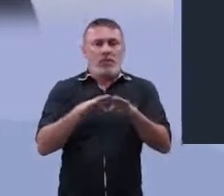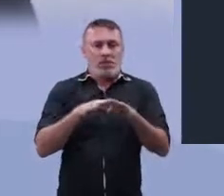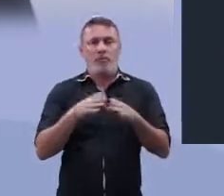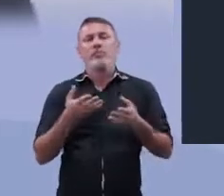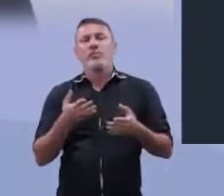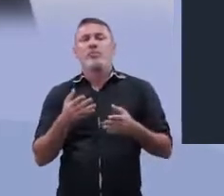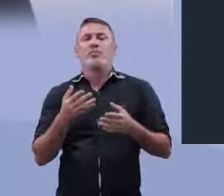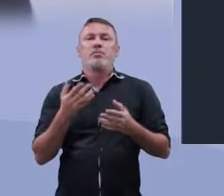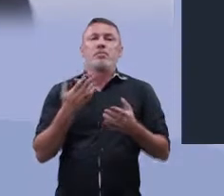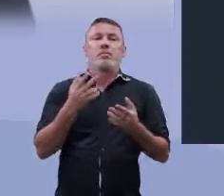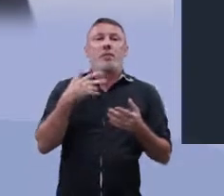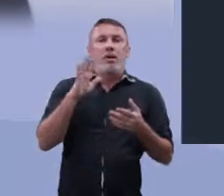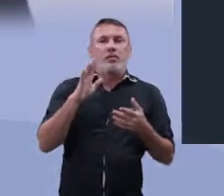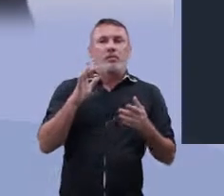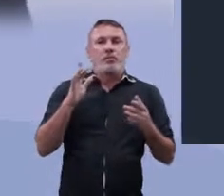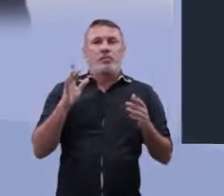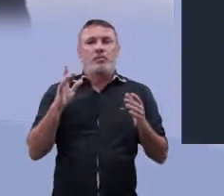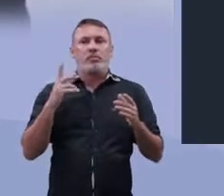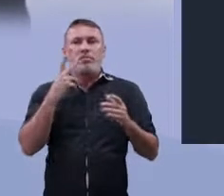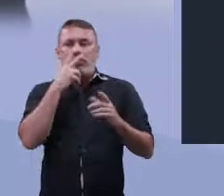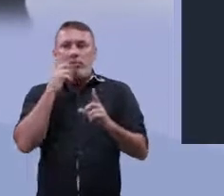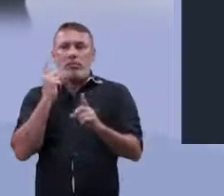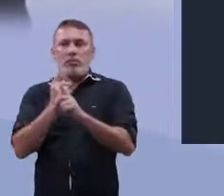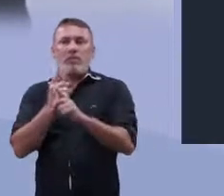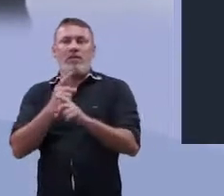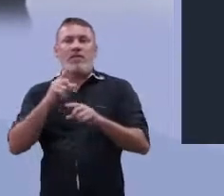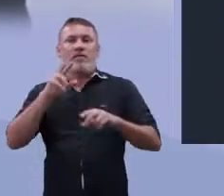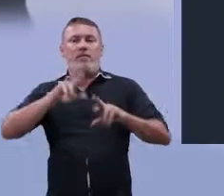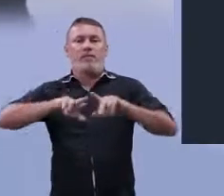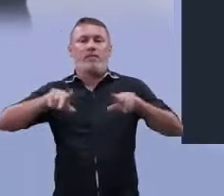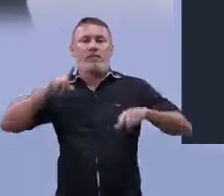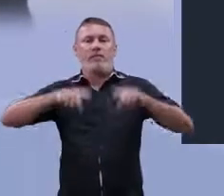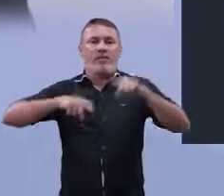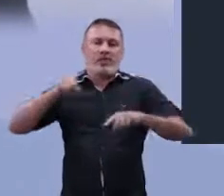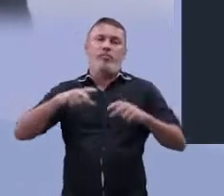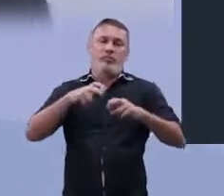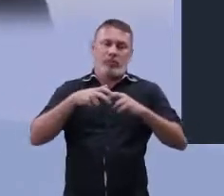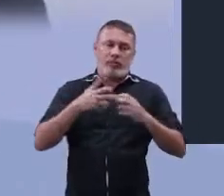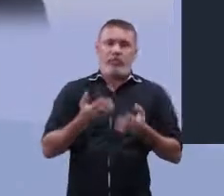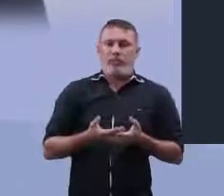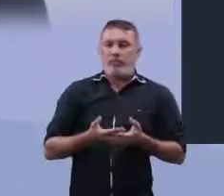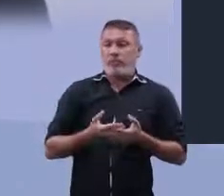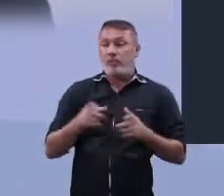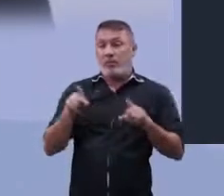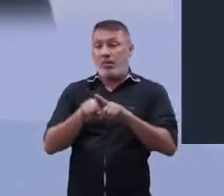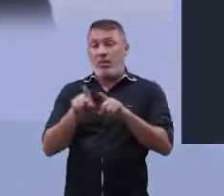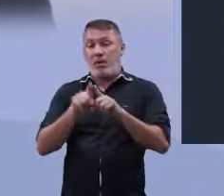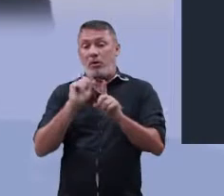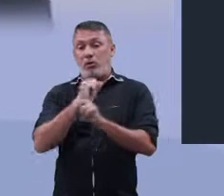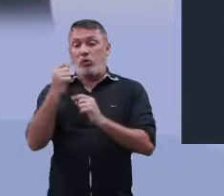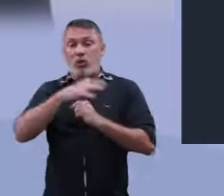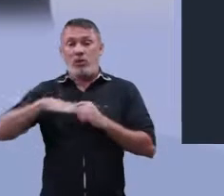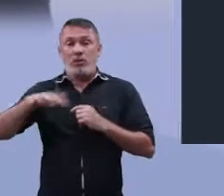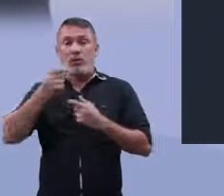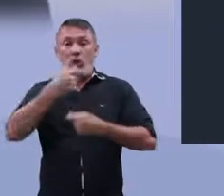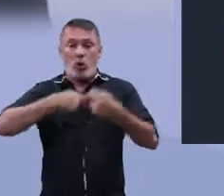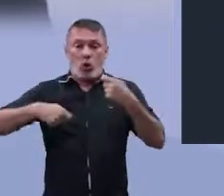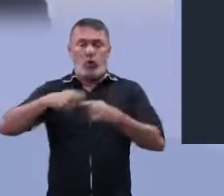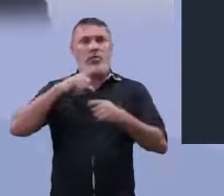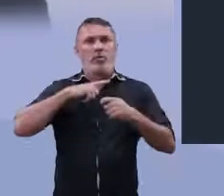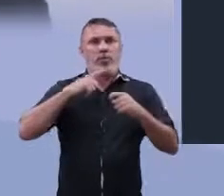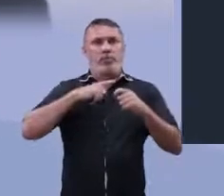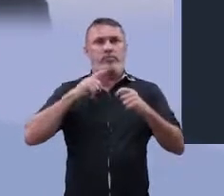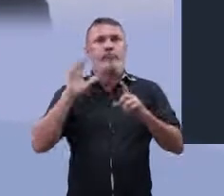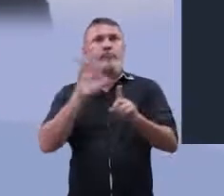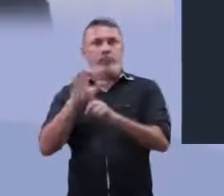padrão e tiveram mais proximidade de outras variedades, ok? O nível socioeconômico tem grande influência quando